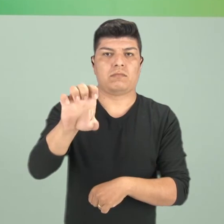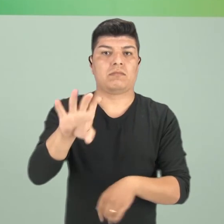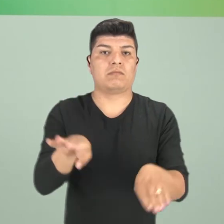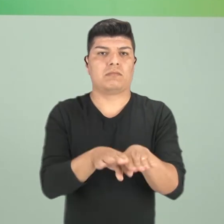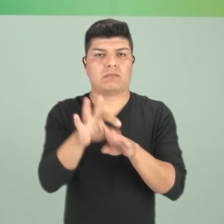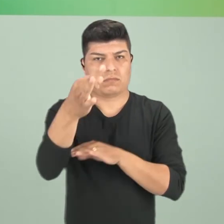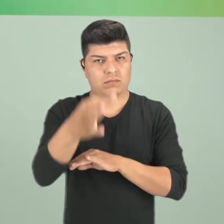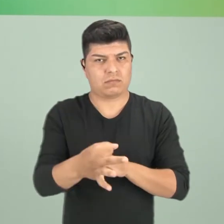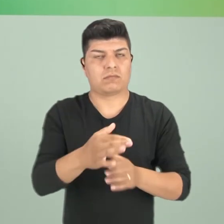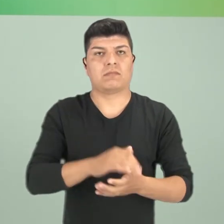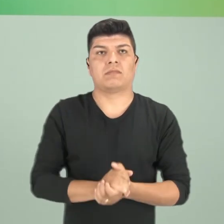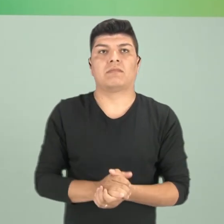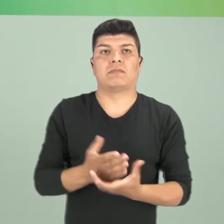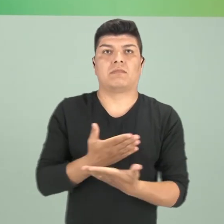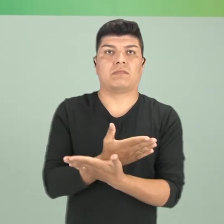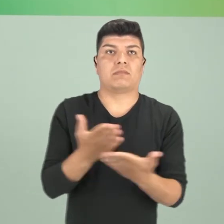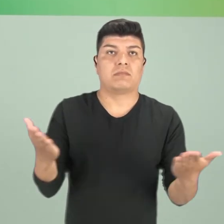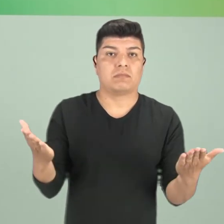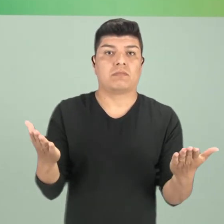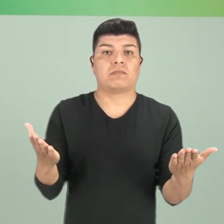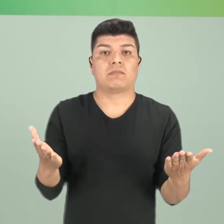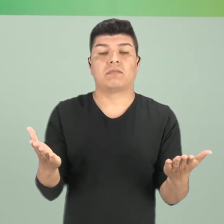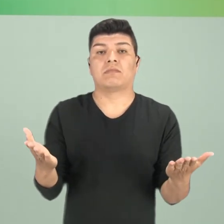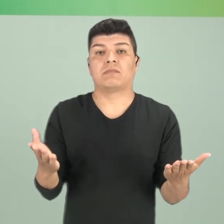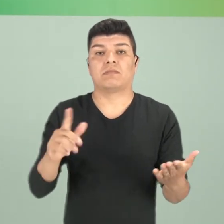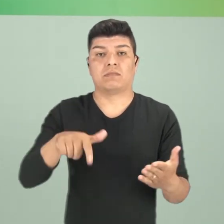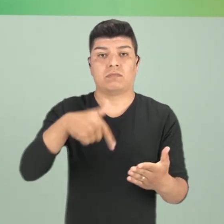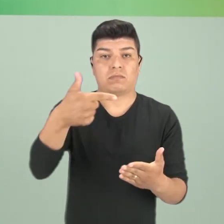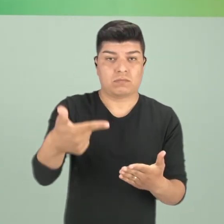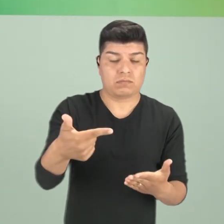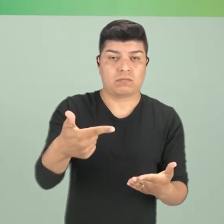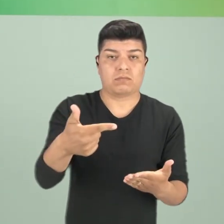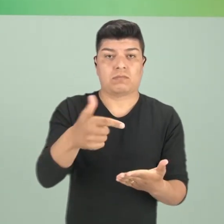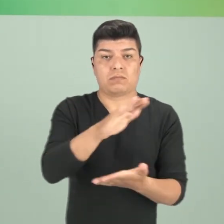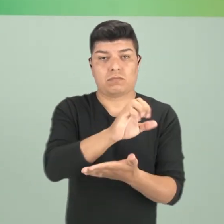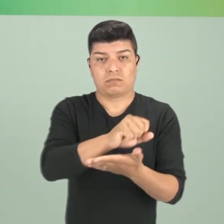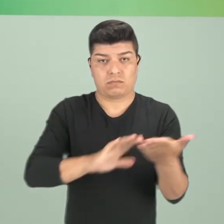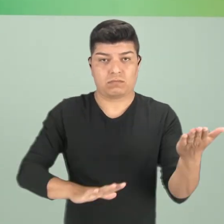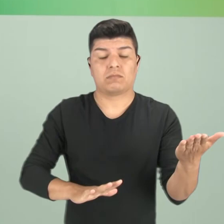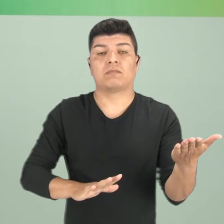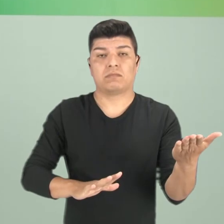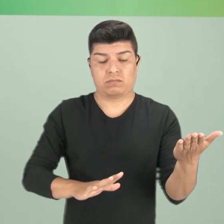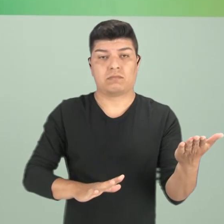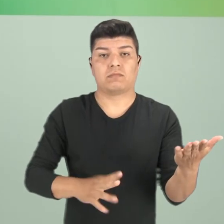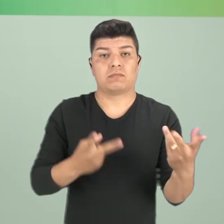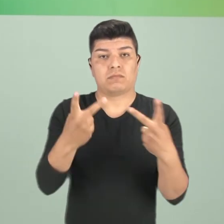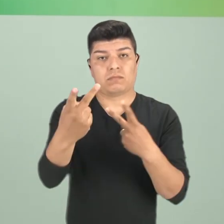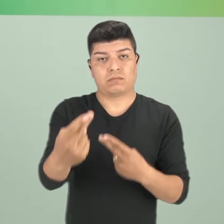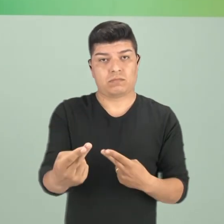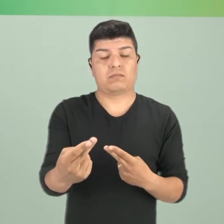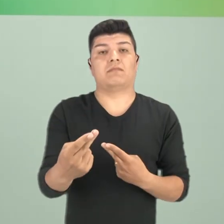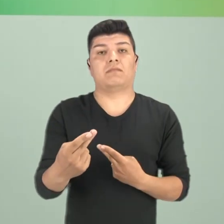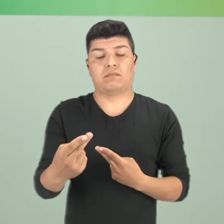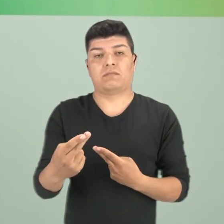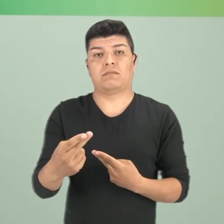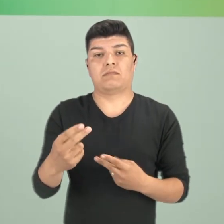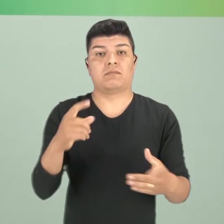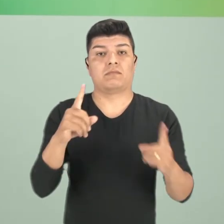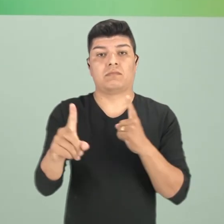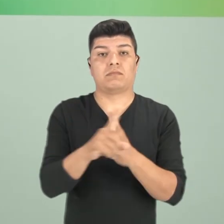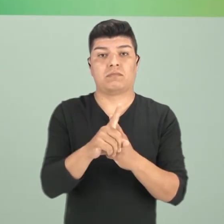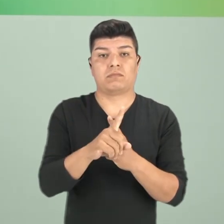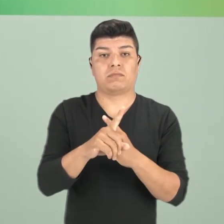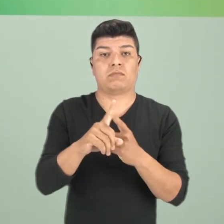certo? Então, gente, essa e outras questões desse tipo nós encontramos